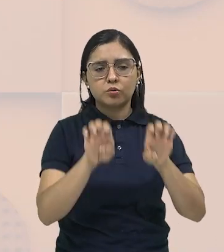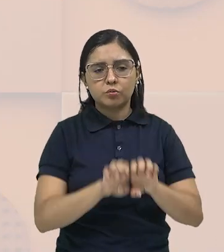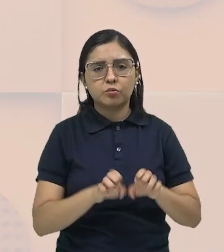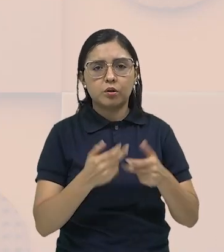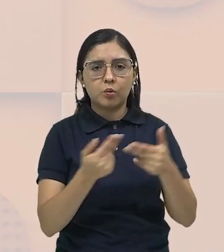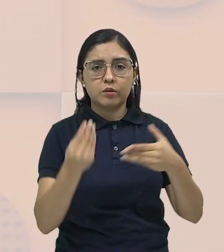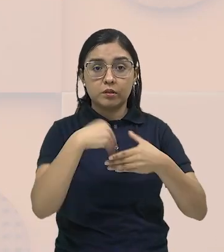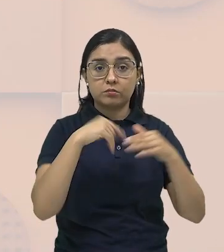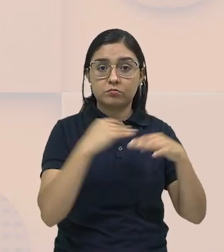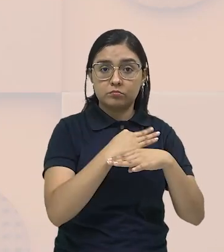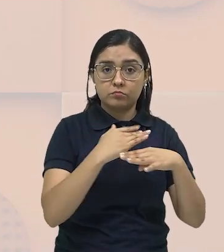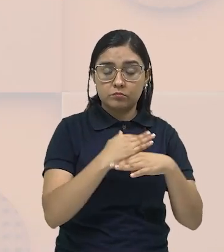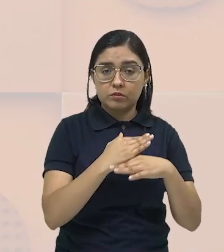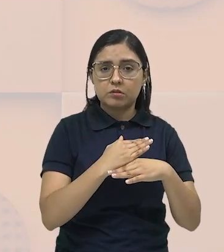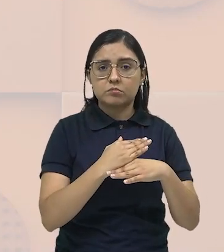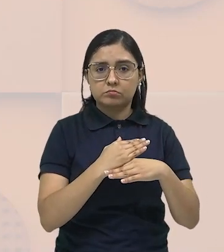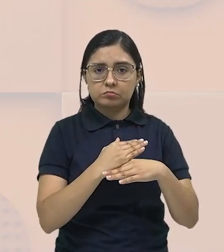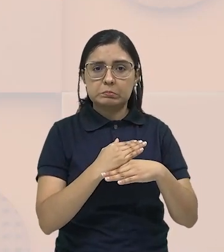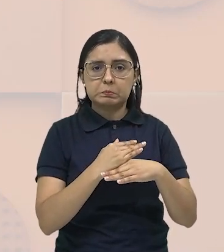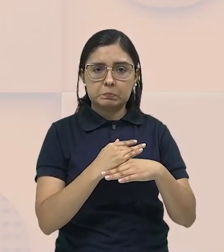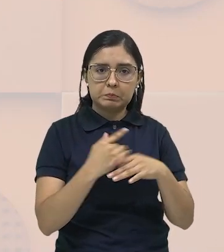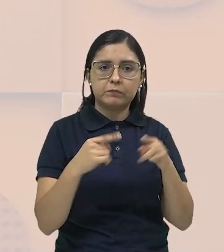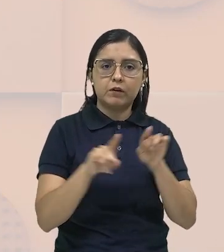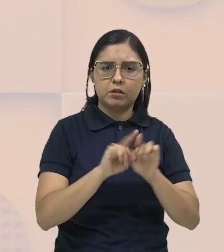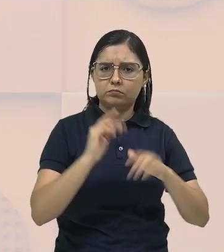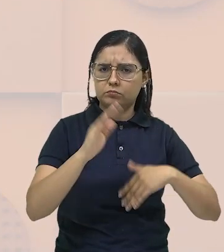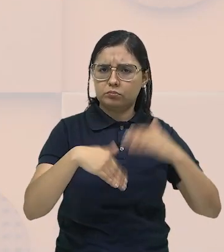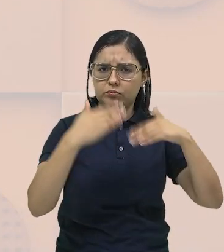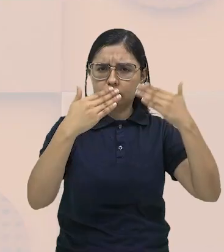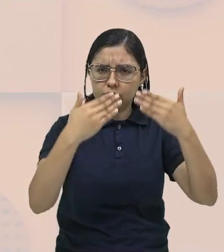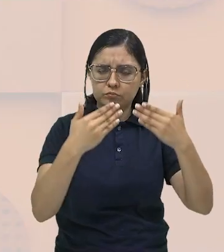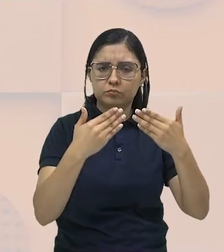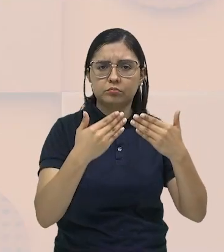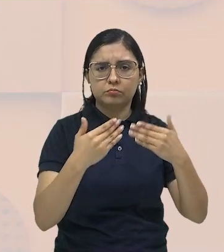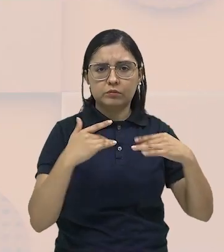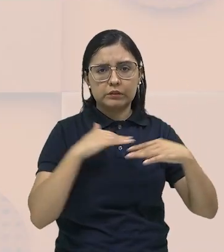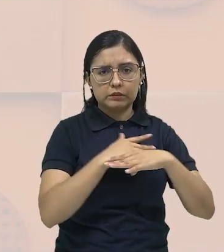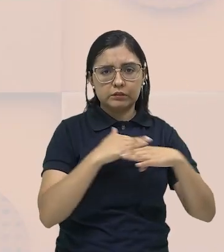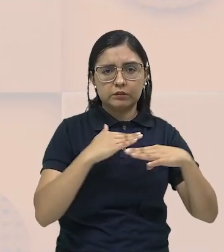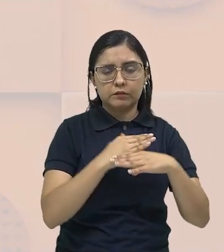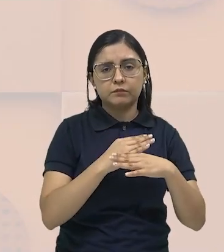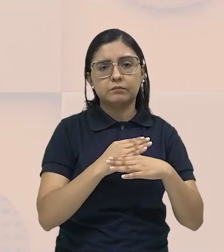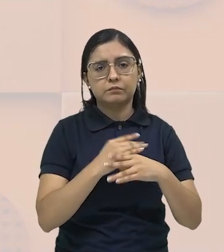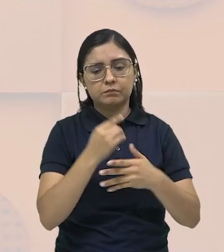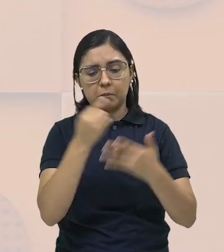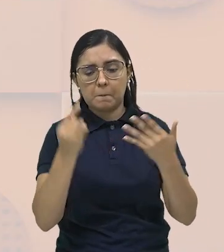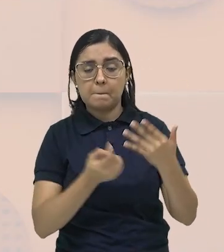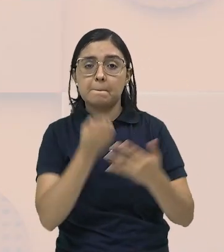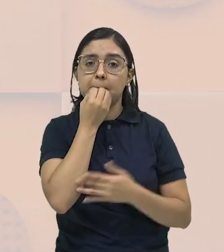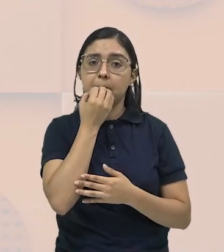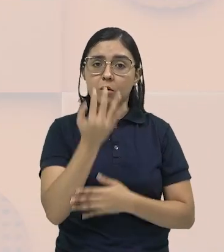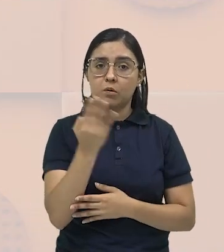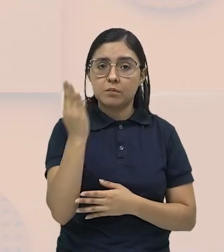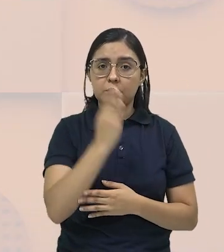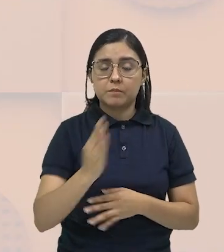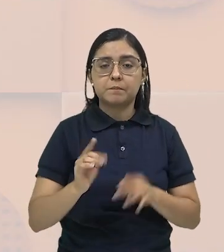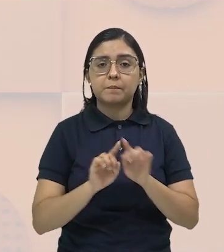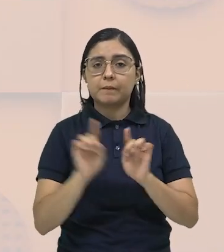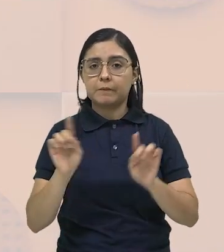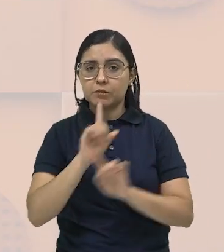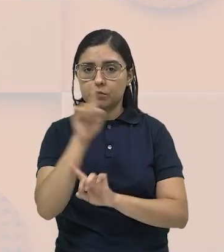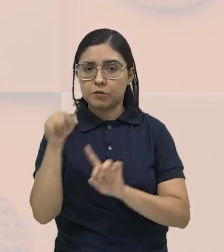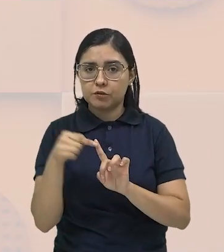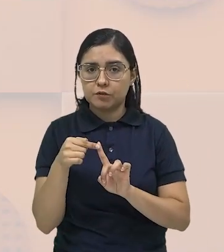você vai ver um processo de urbanização grande, né? Algumas medidas que vão ser positivas para o Brasil, mas o intuito não